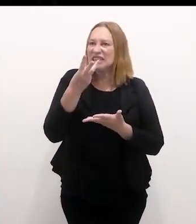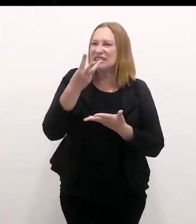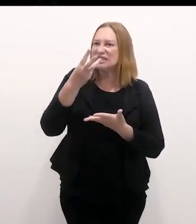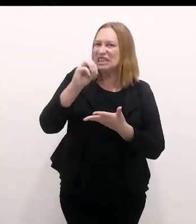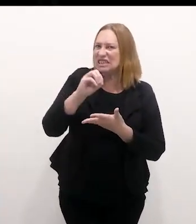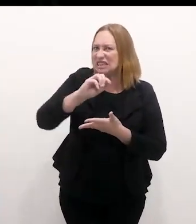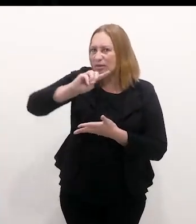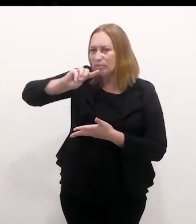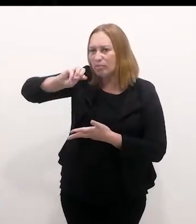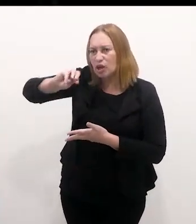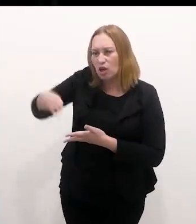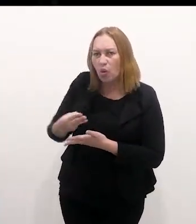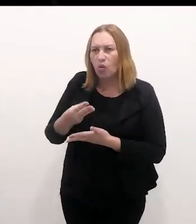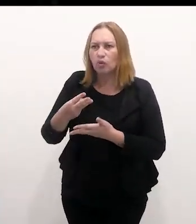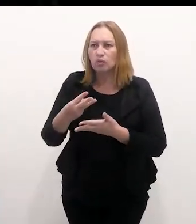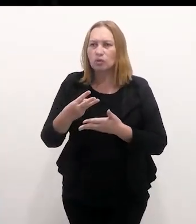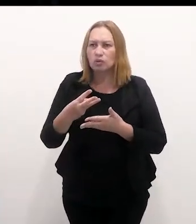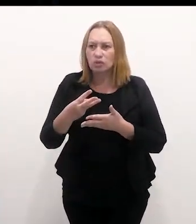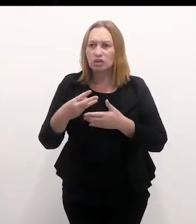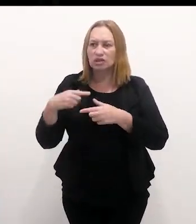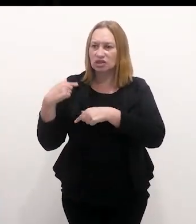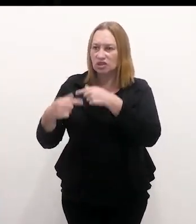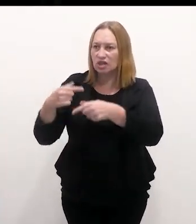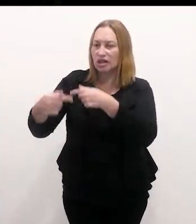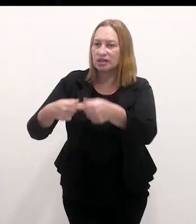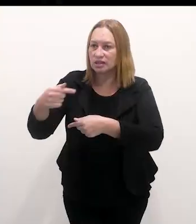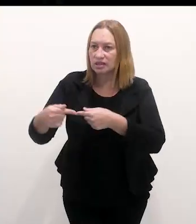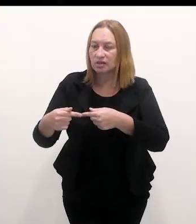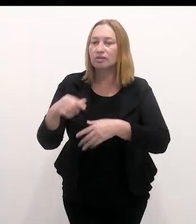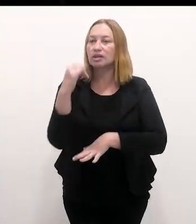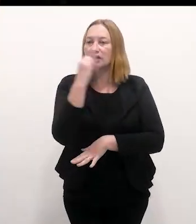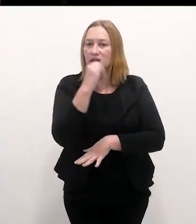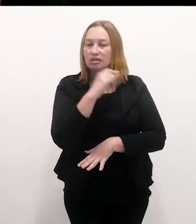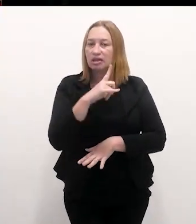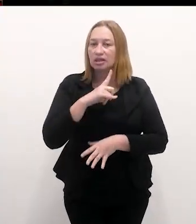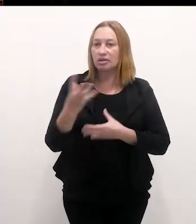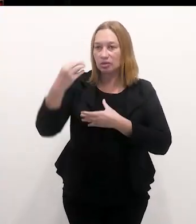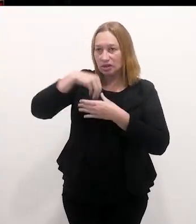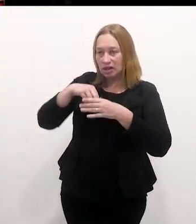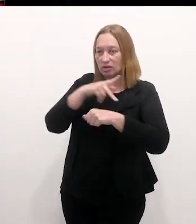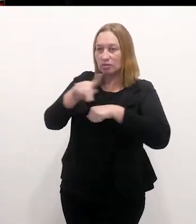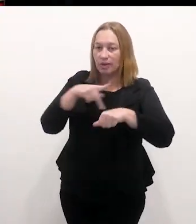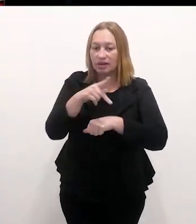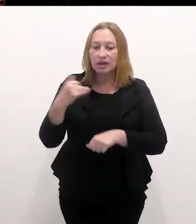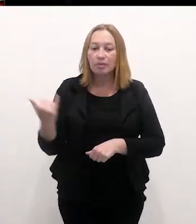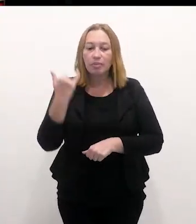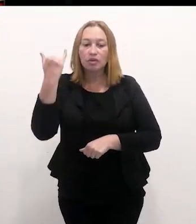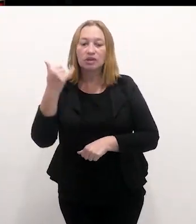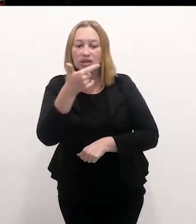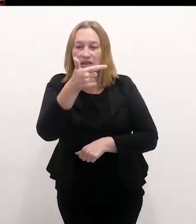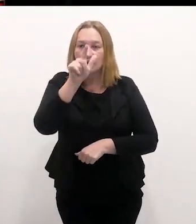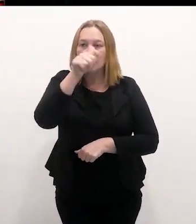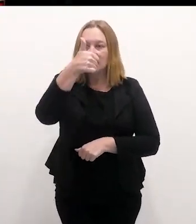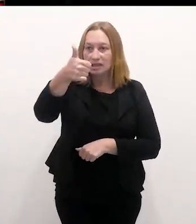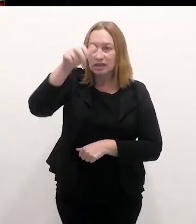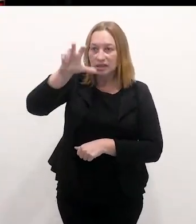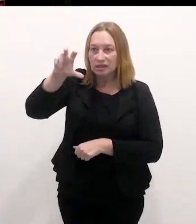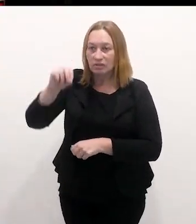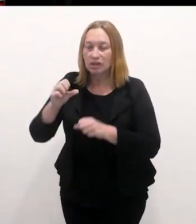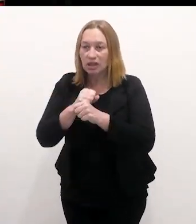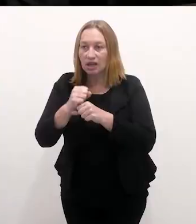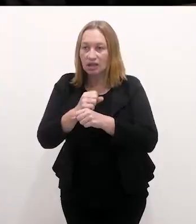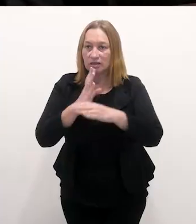de 30 milhões de descendentes italianos que nós temos no nosso país. A importância dos 150 anos da migração.